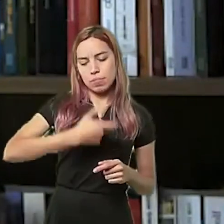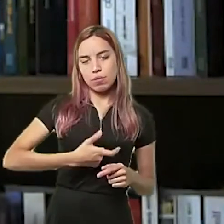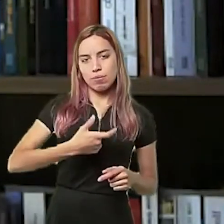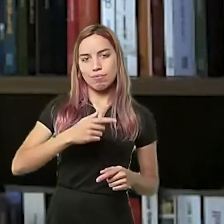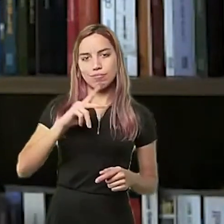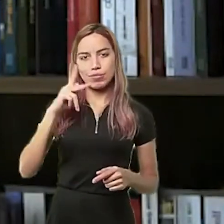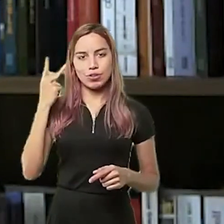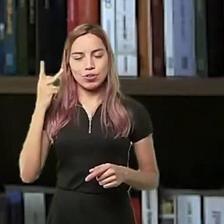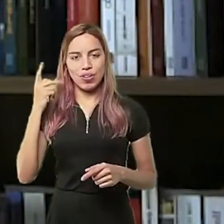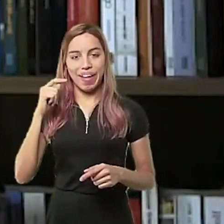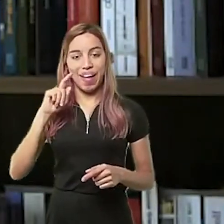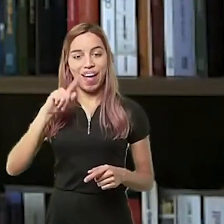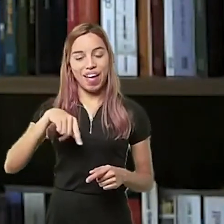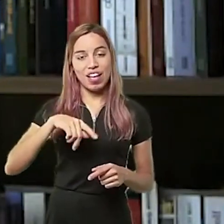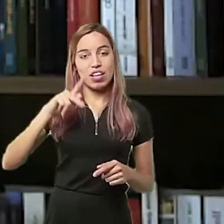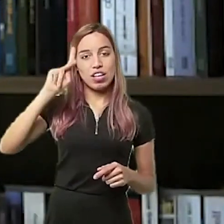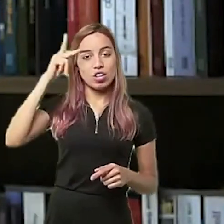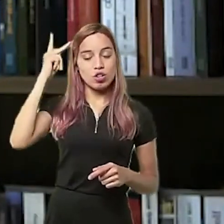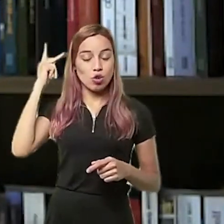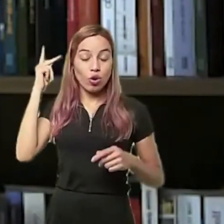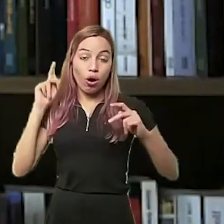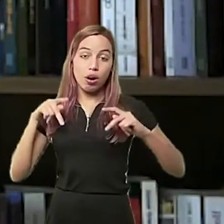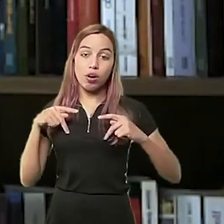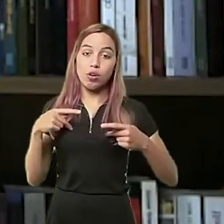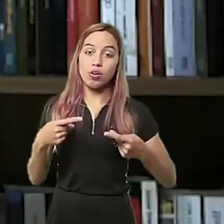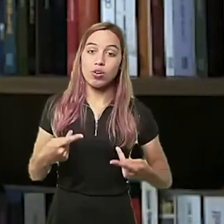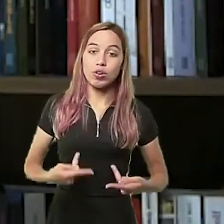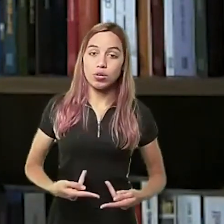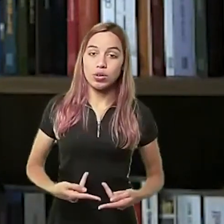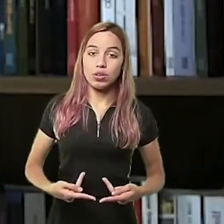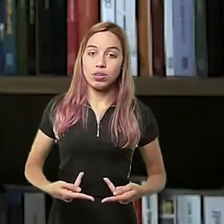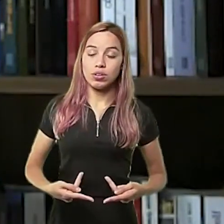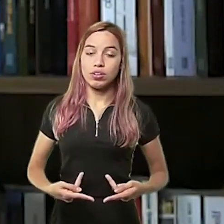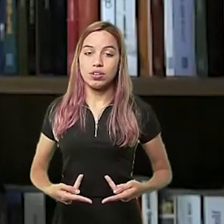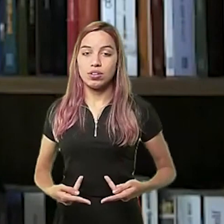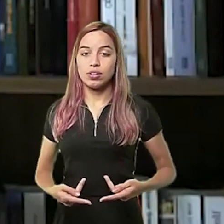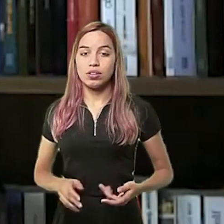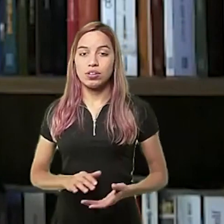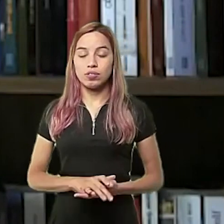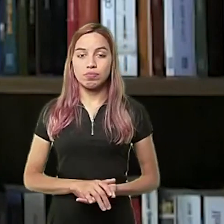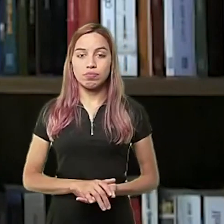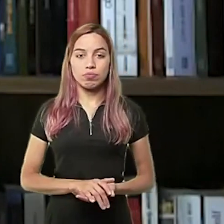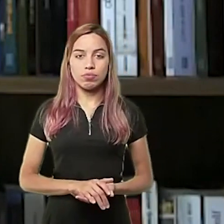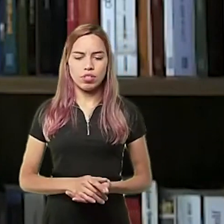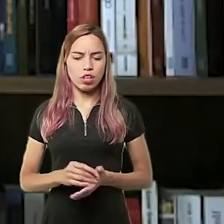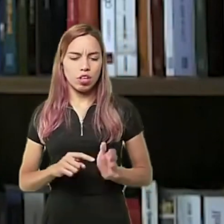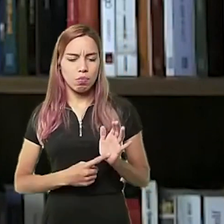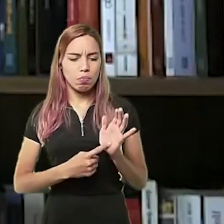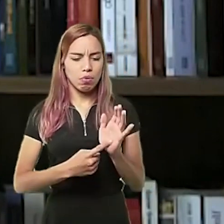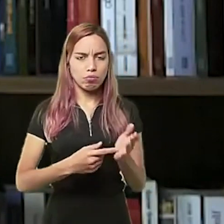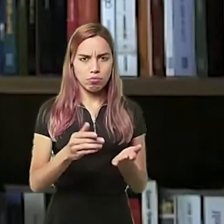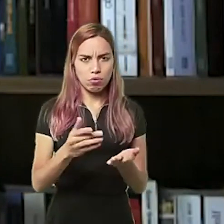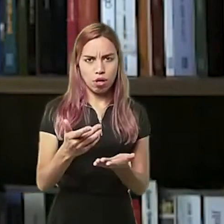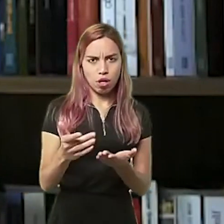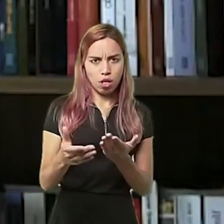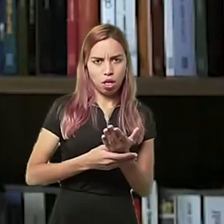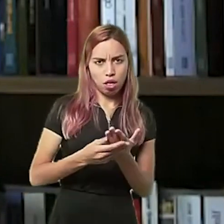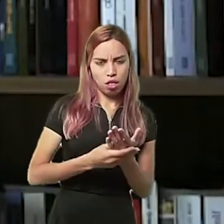está sacramentada nos estudos, nos registros históricos. Mas é isso, que